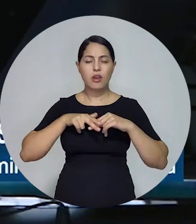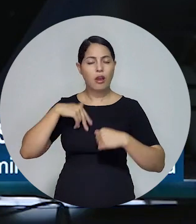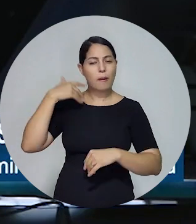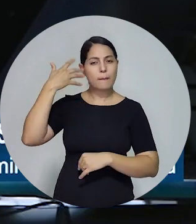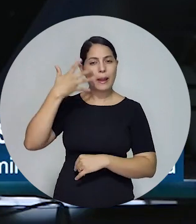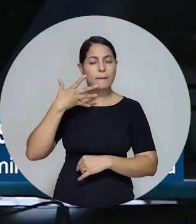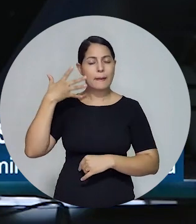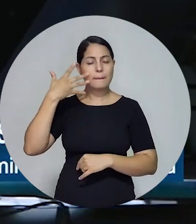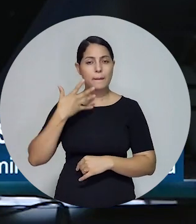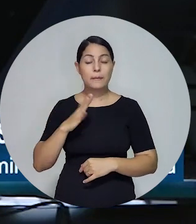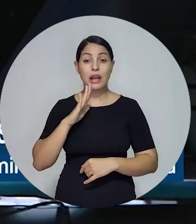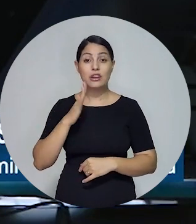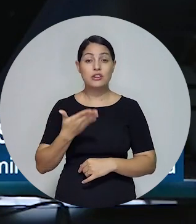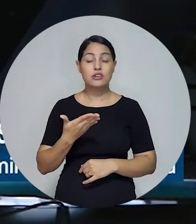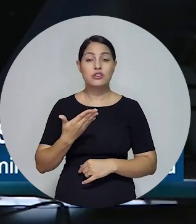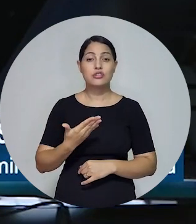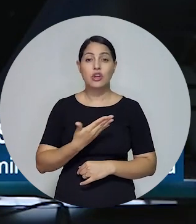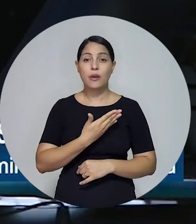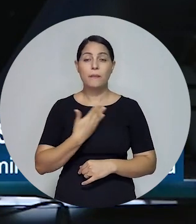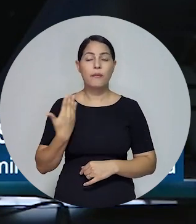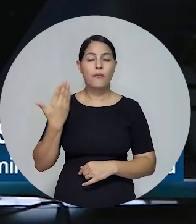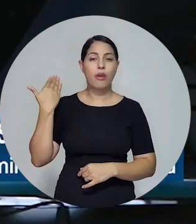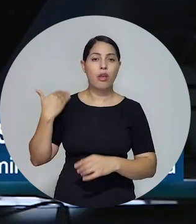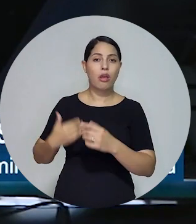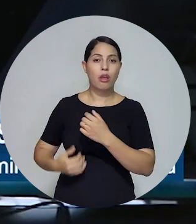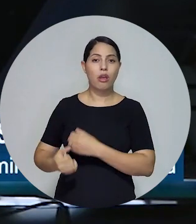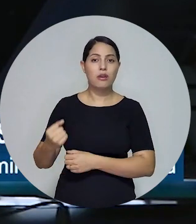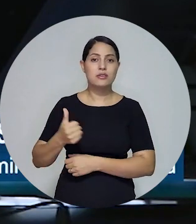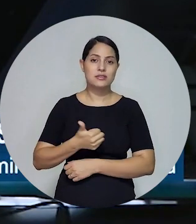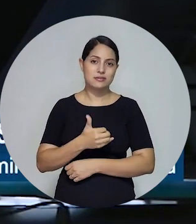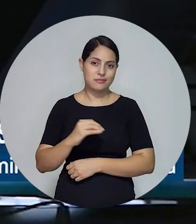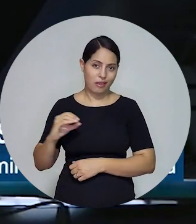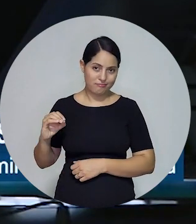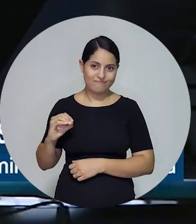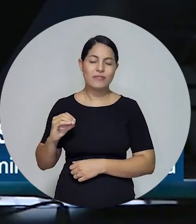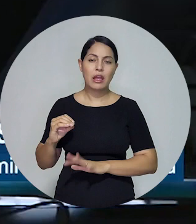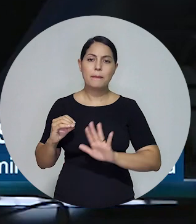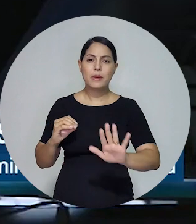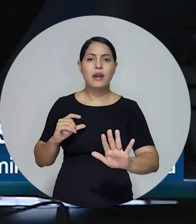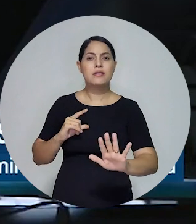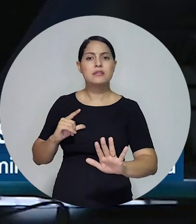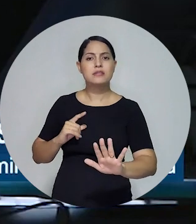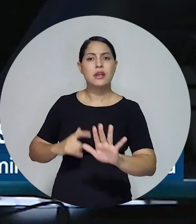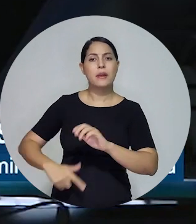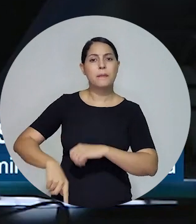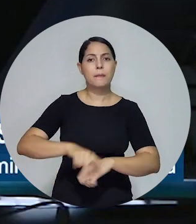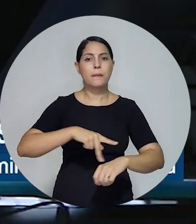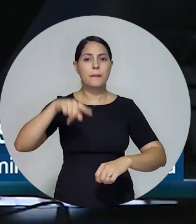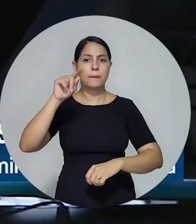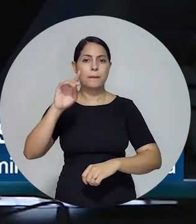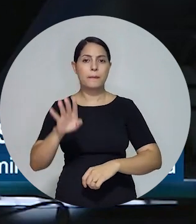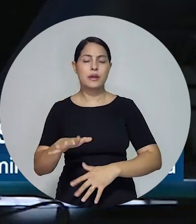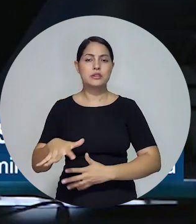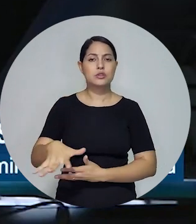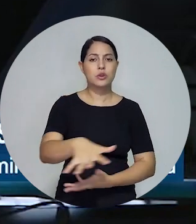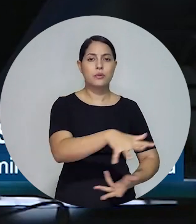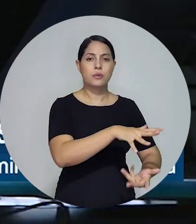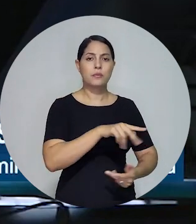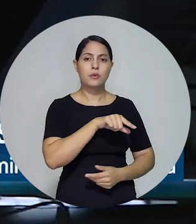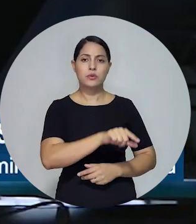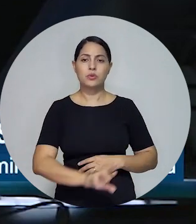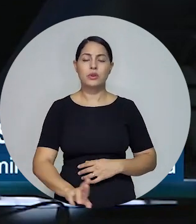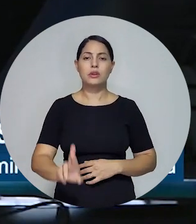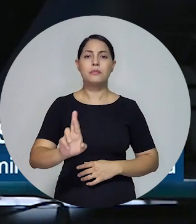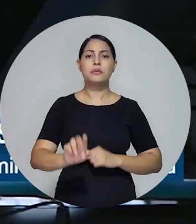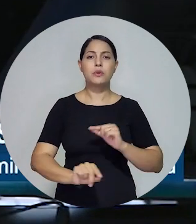senhores, transcorridos exatos 100 anos do seu falecimento, representa para o Brasil e para o mundo um